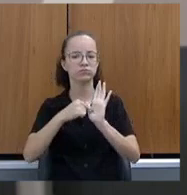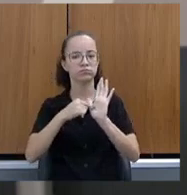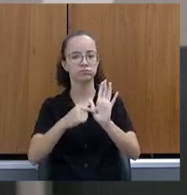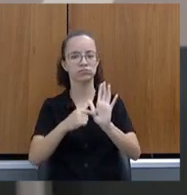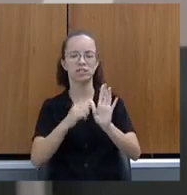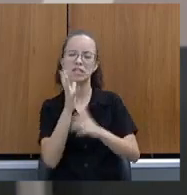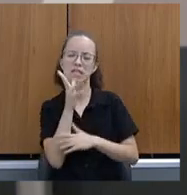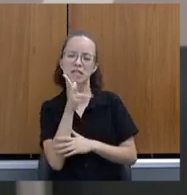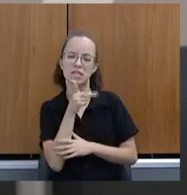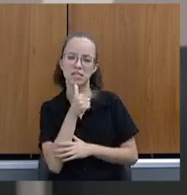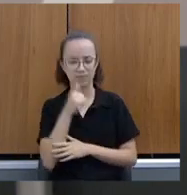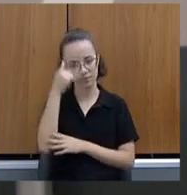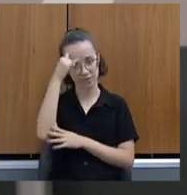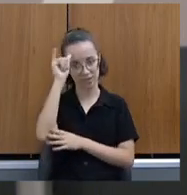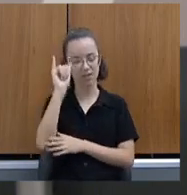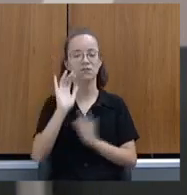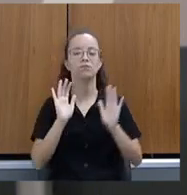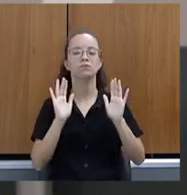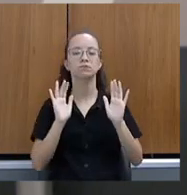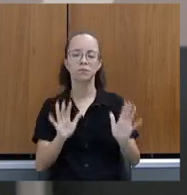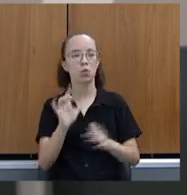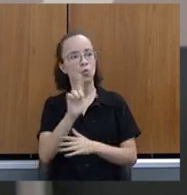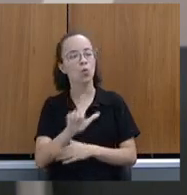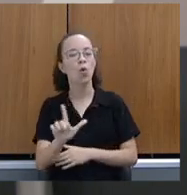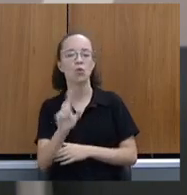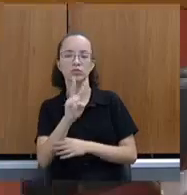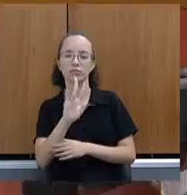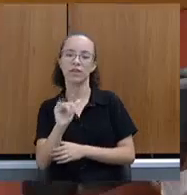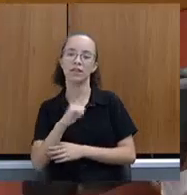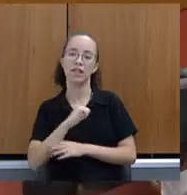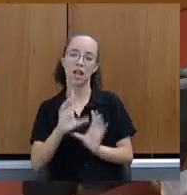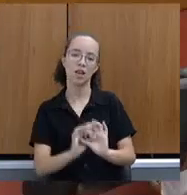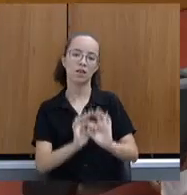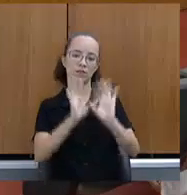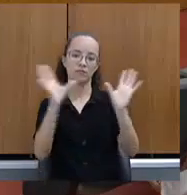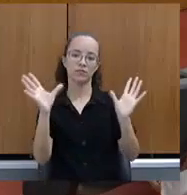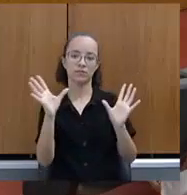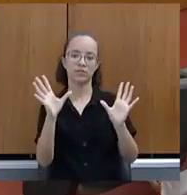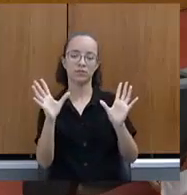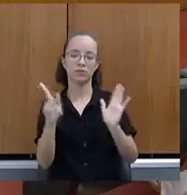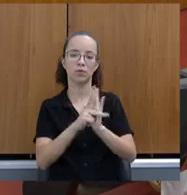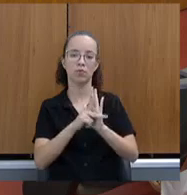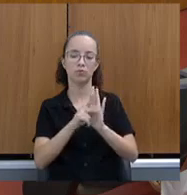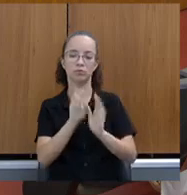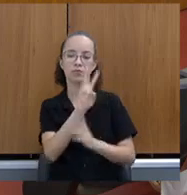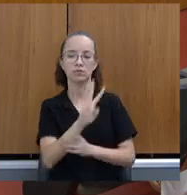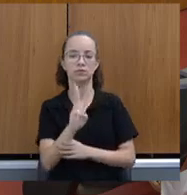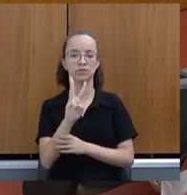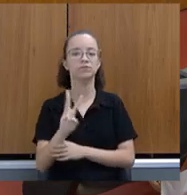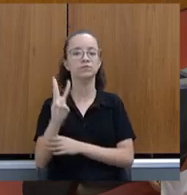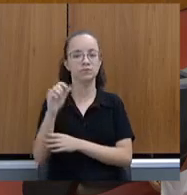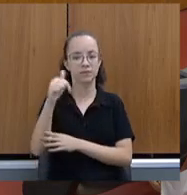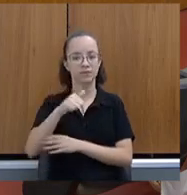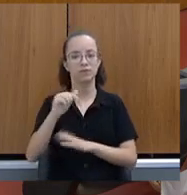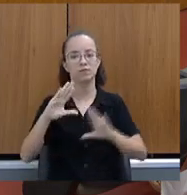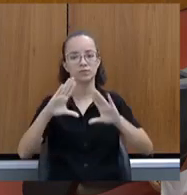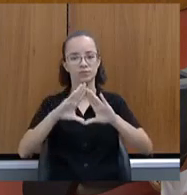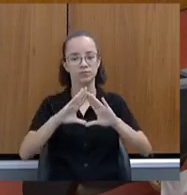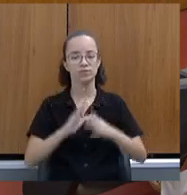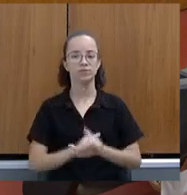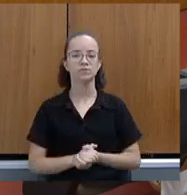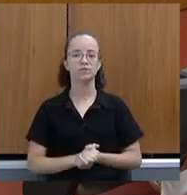muito demorada Apresentação mas obviamente que vai estar disponibilizado no site aqui da